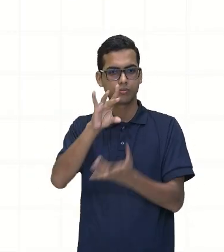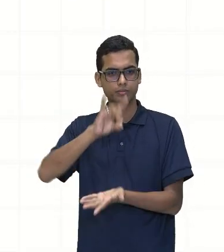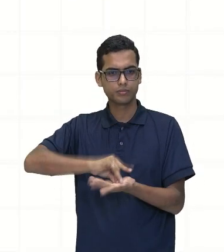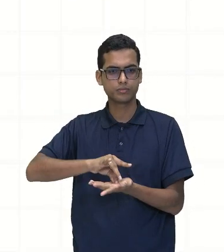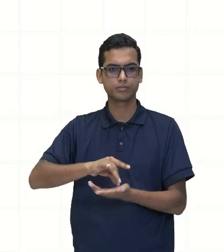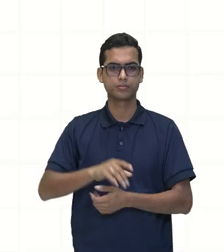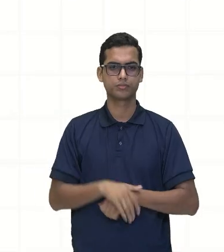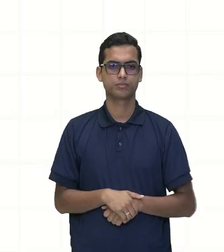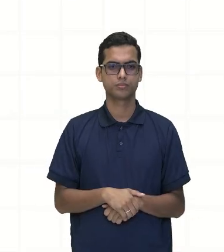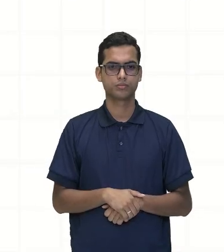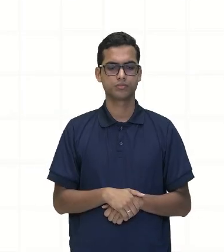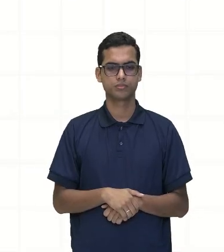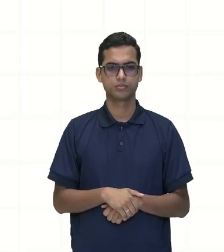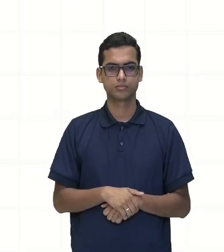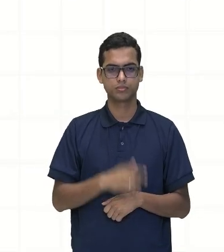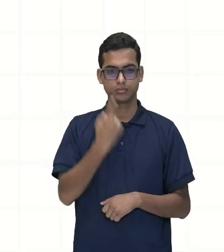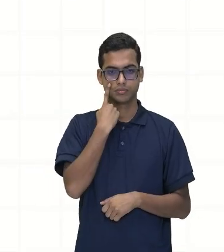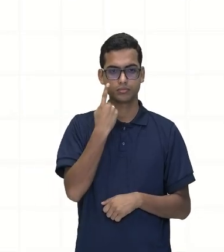166.069